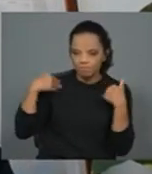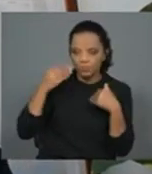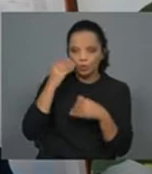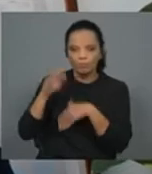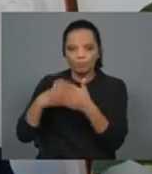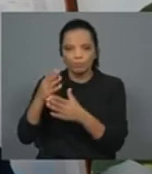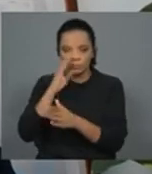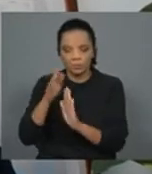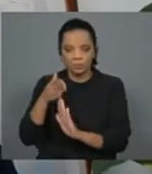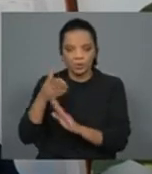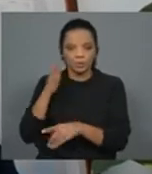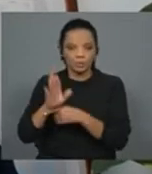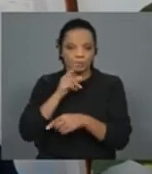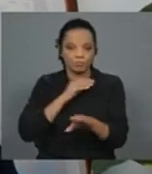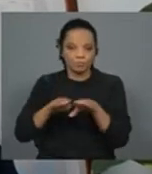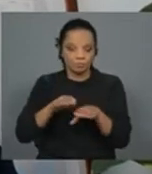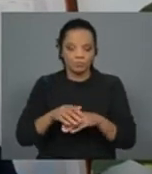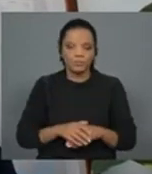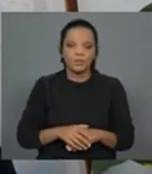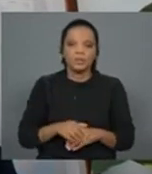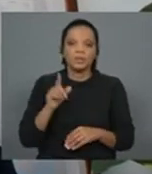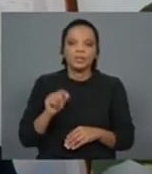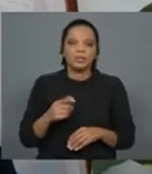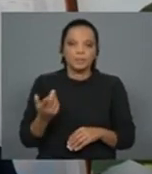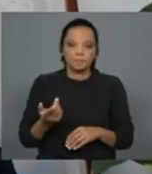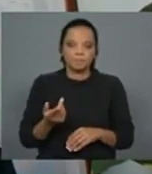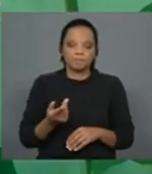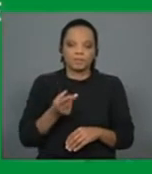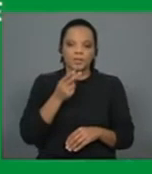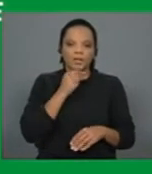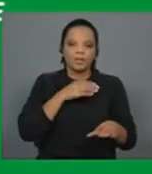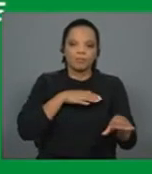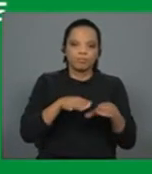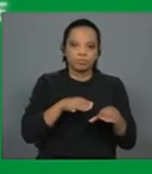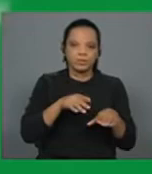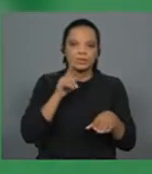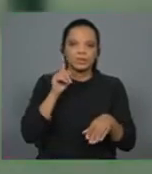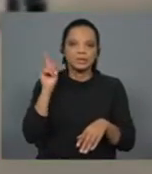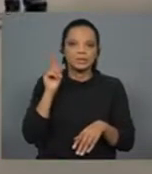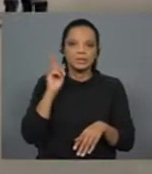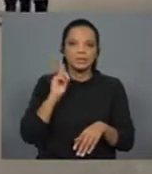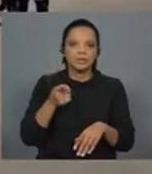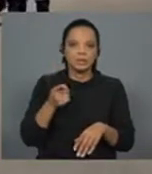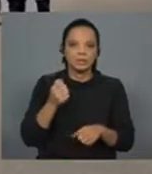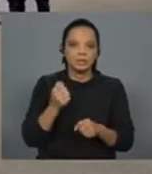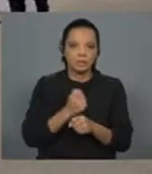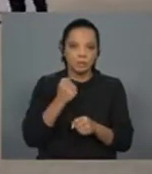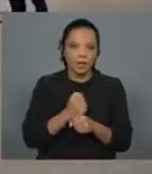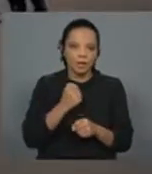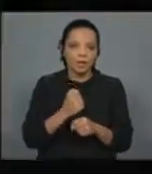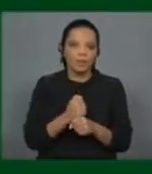de emergência, como é o sismo, mas temos feito também o exercício a terra-treme, que é um exercício de trabalho em